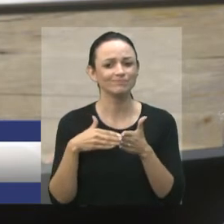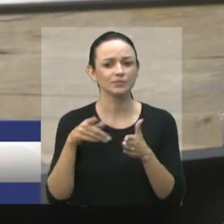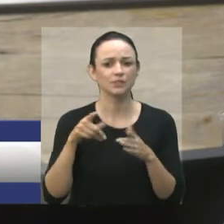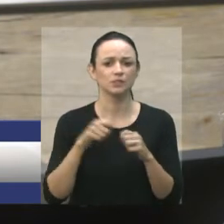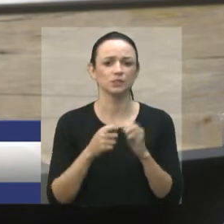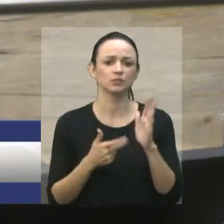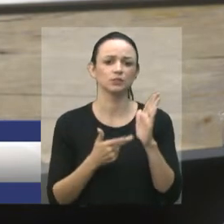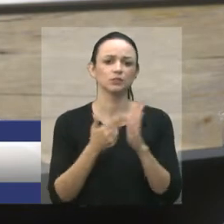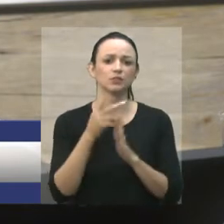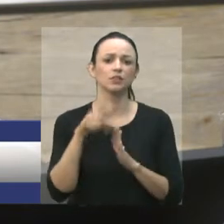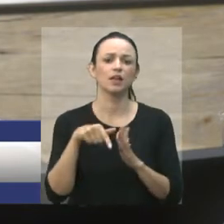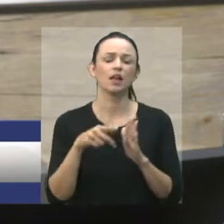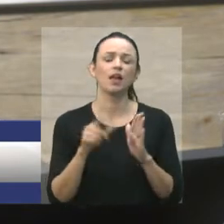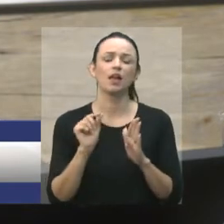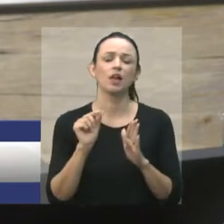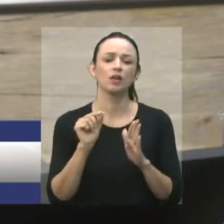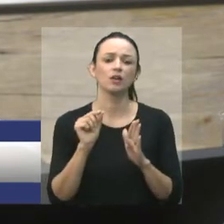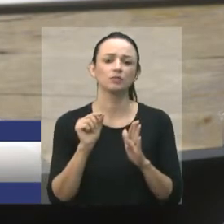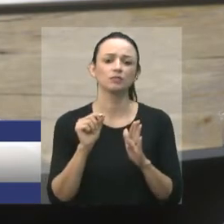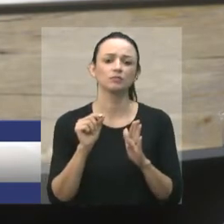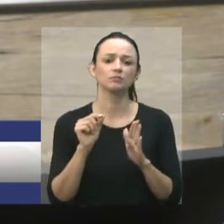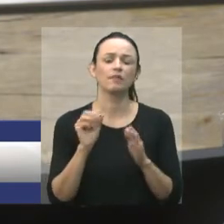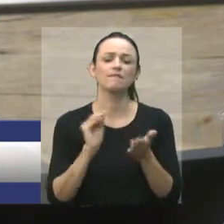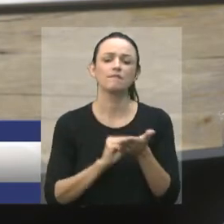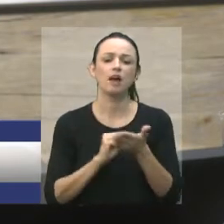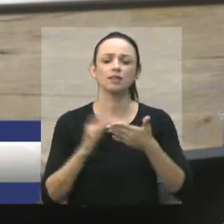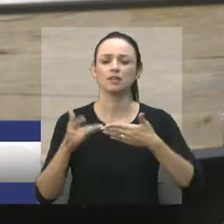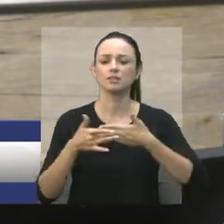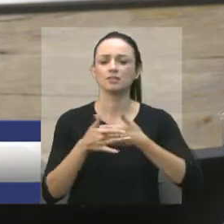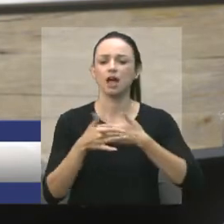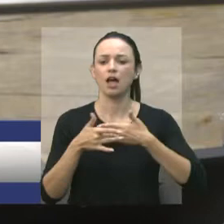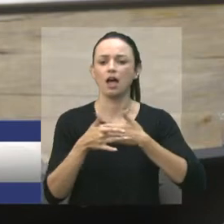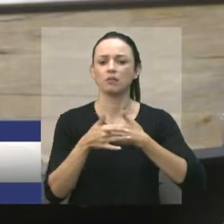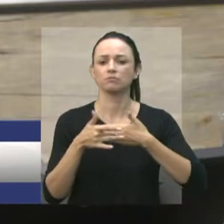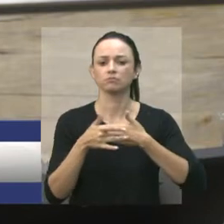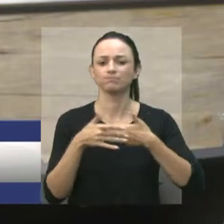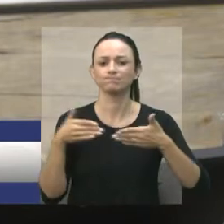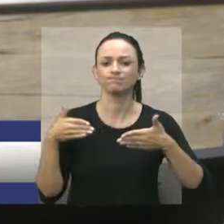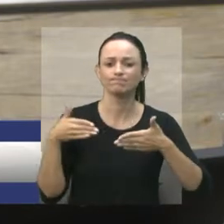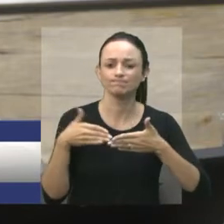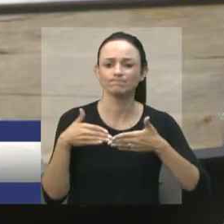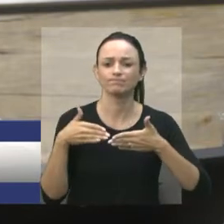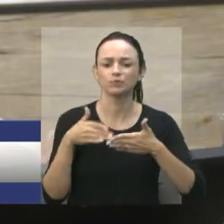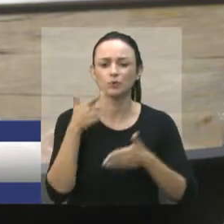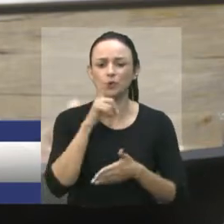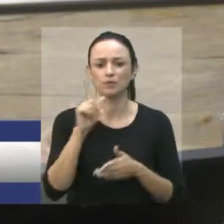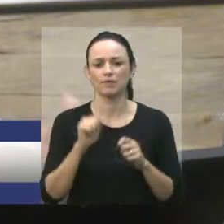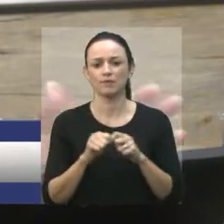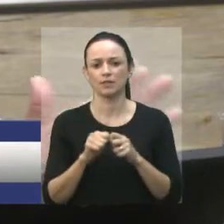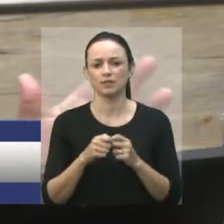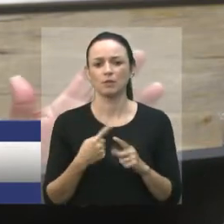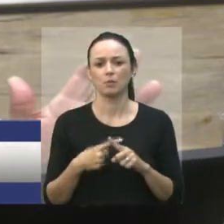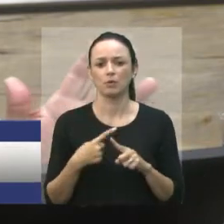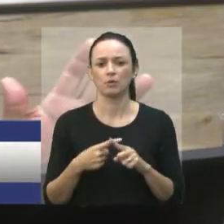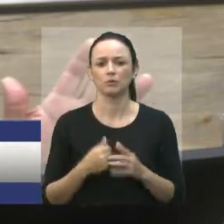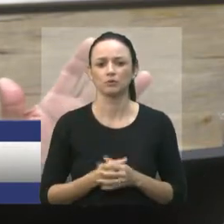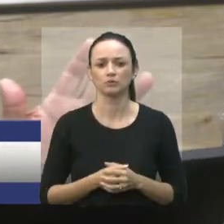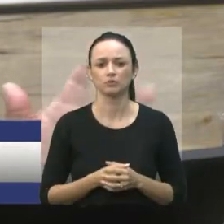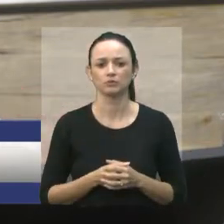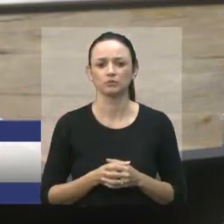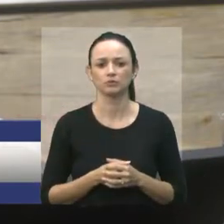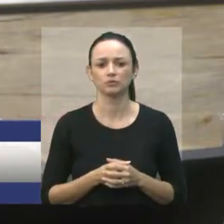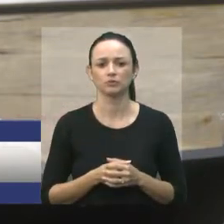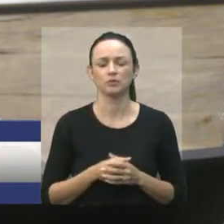dessas cirurgias eletivas são os exames que acabam emperrando, não fazendo o exame, porque ninguém, diferente